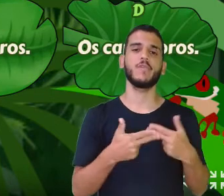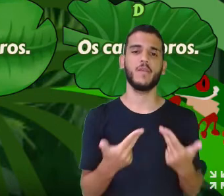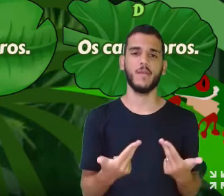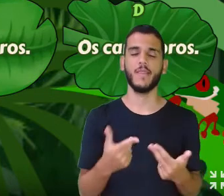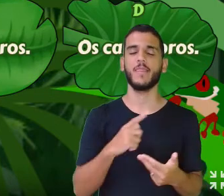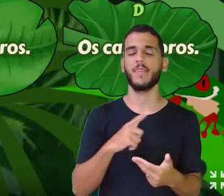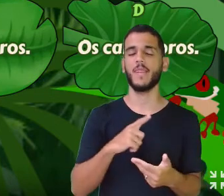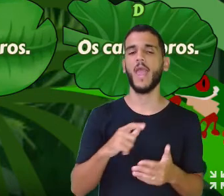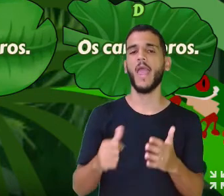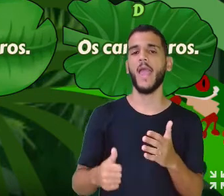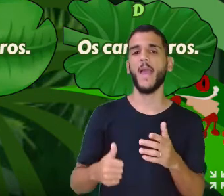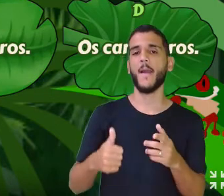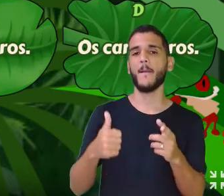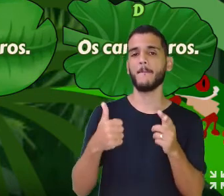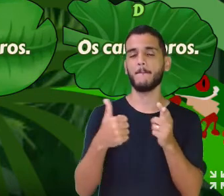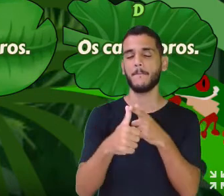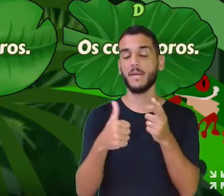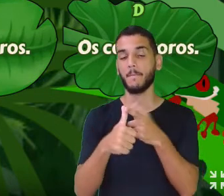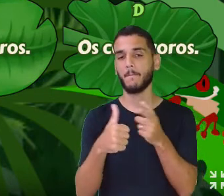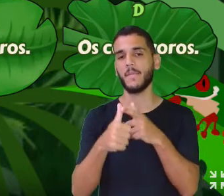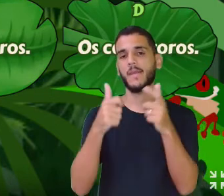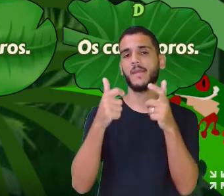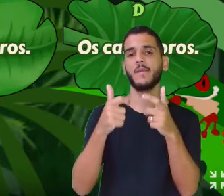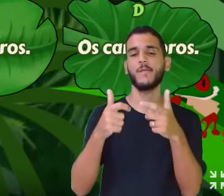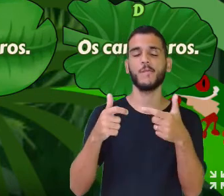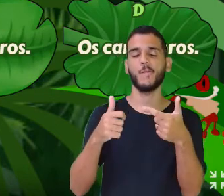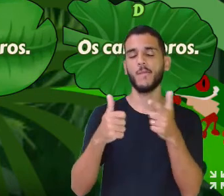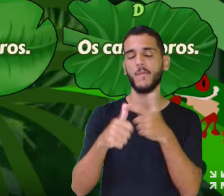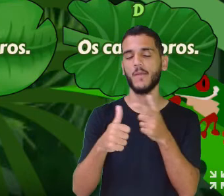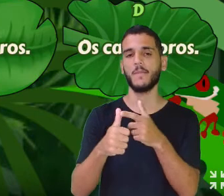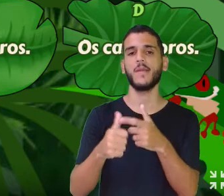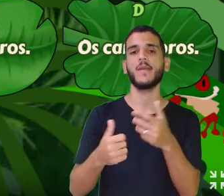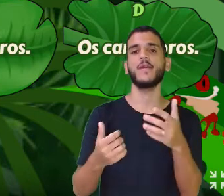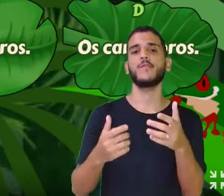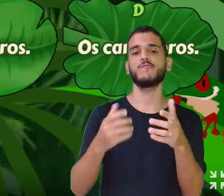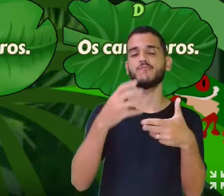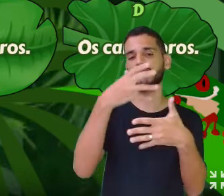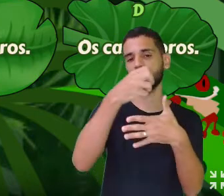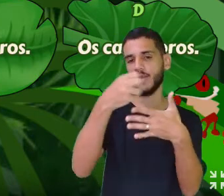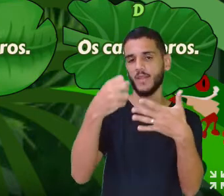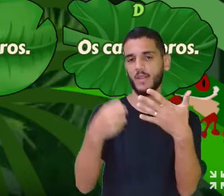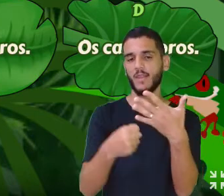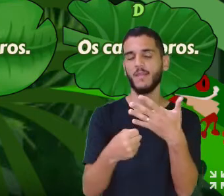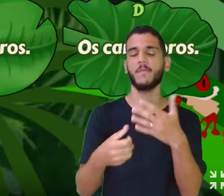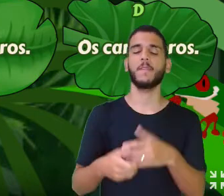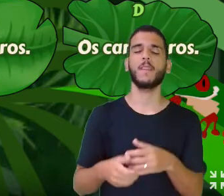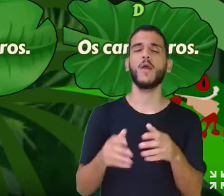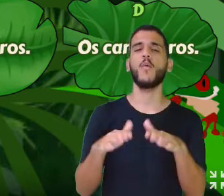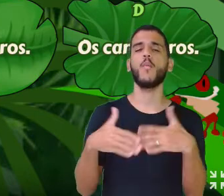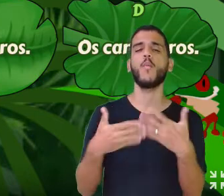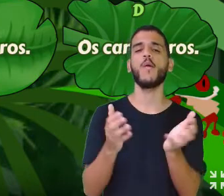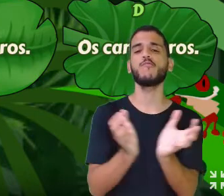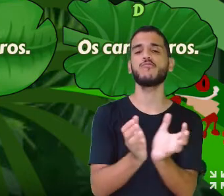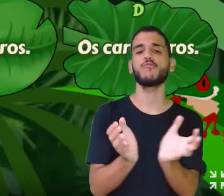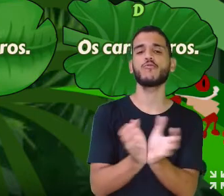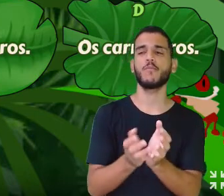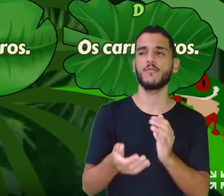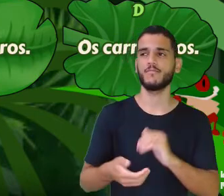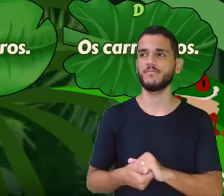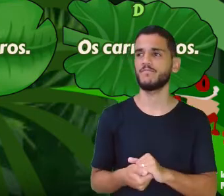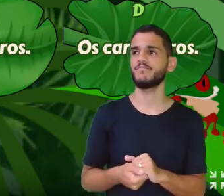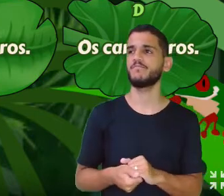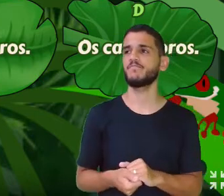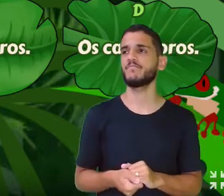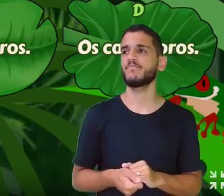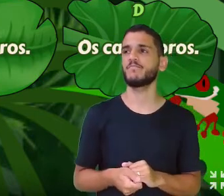E por quê? São os herbívoros, são os vegetais, são os onívoros ou são os carnívoros?